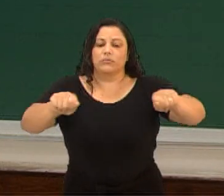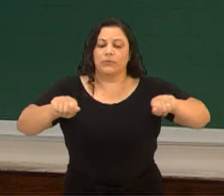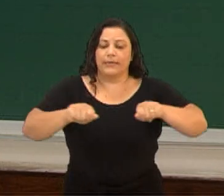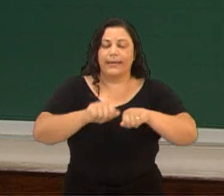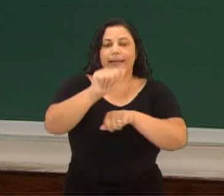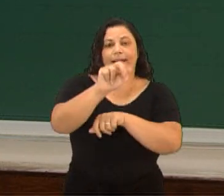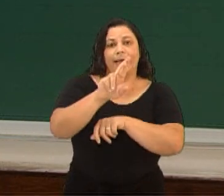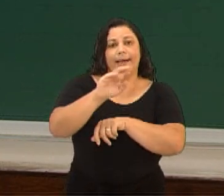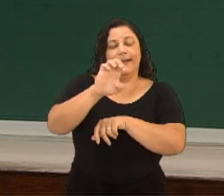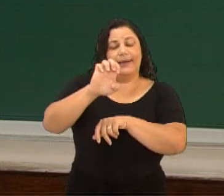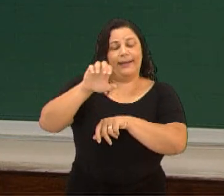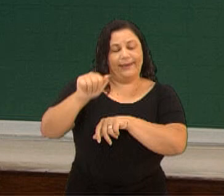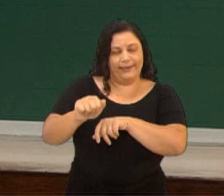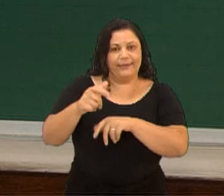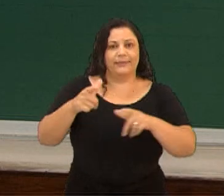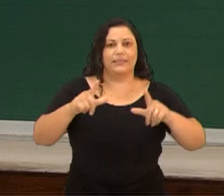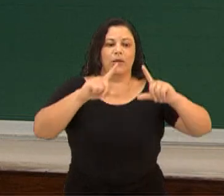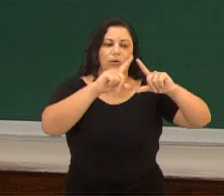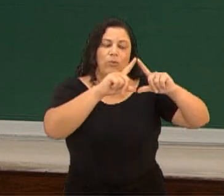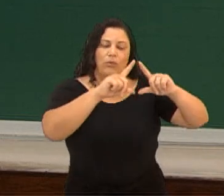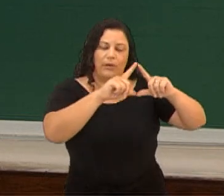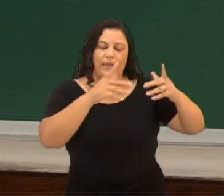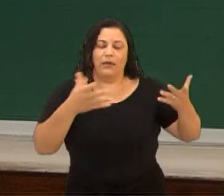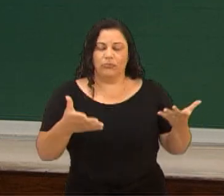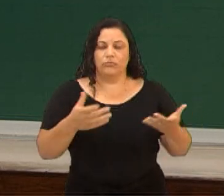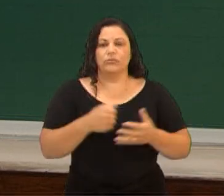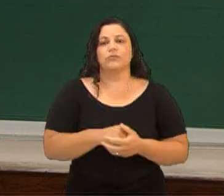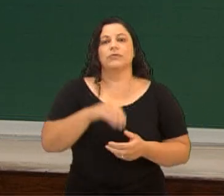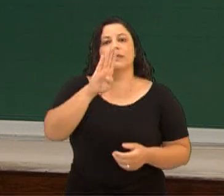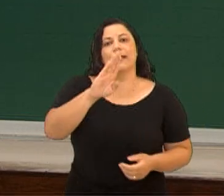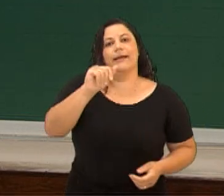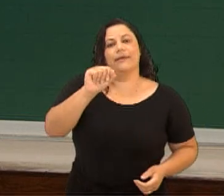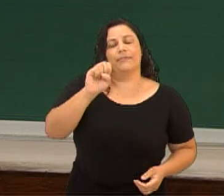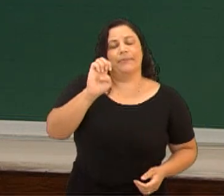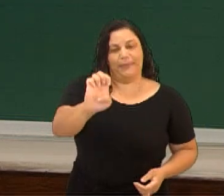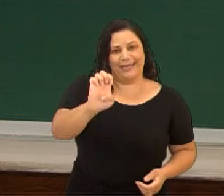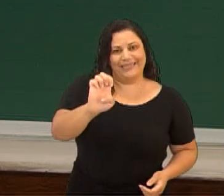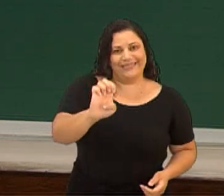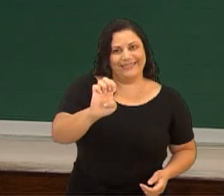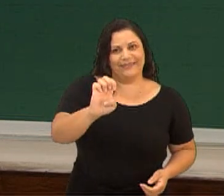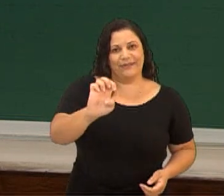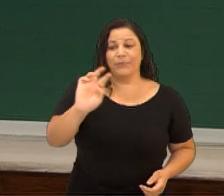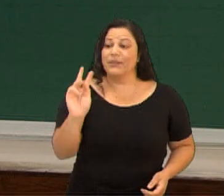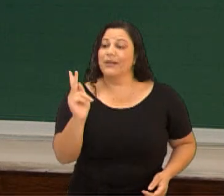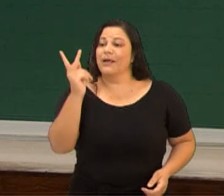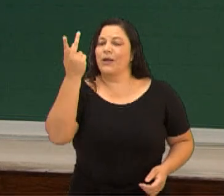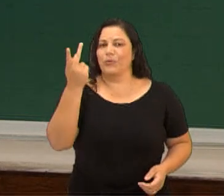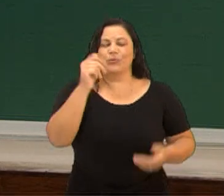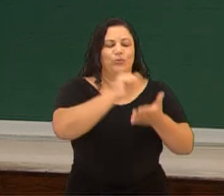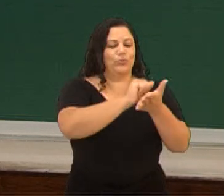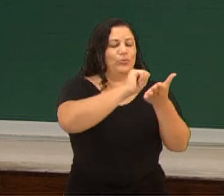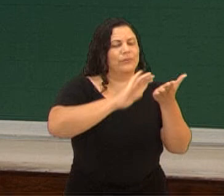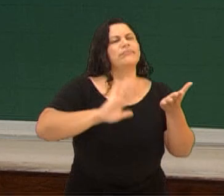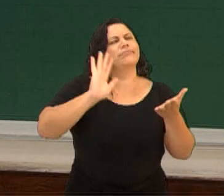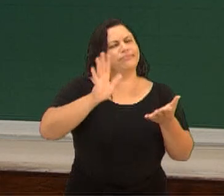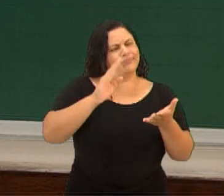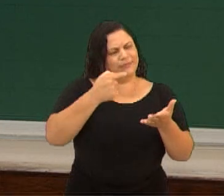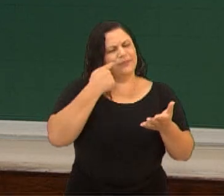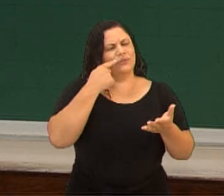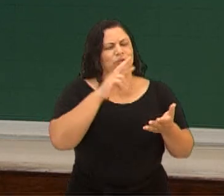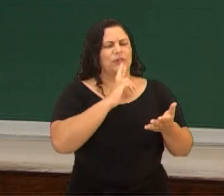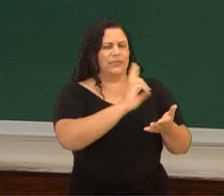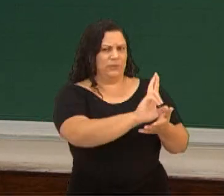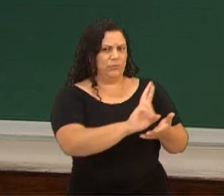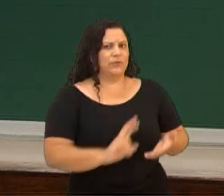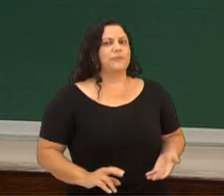do lado do triângulo, que vai ser a nossa base, porque a altura, o exercício já deu. Então, vamos substituir